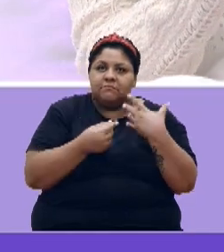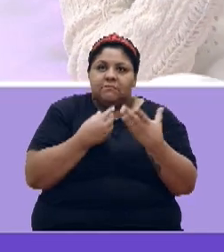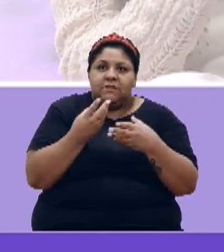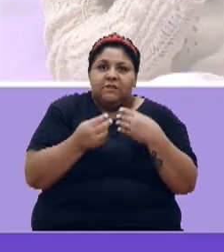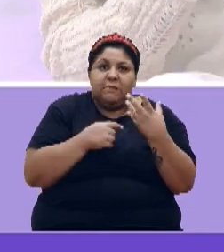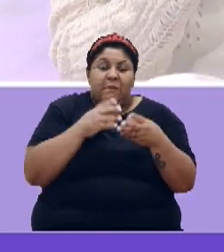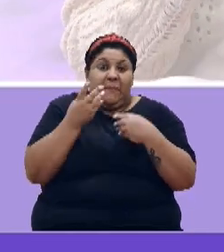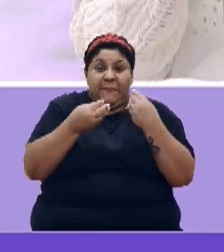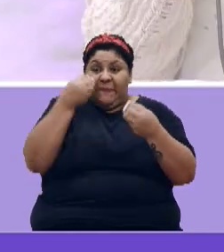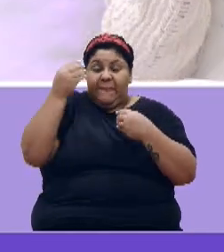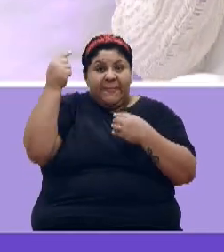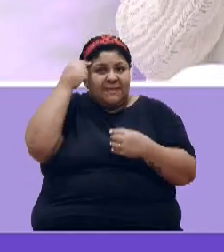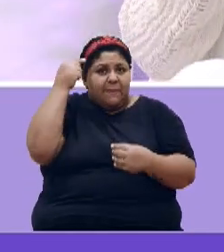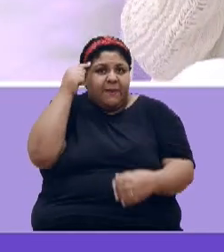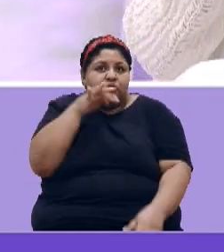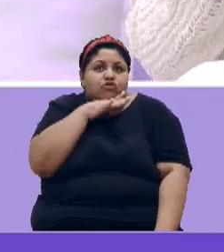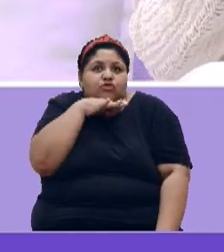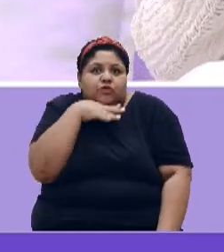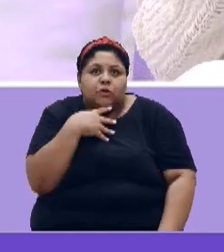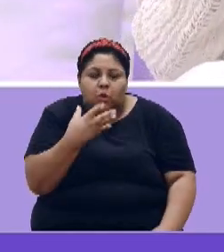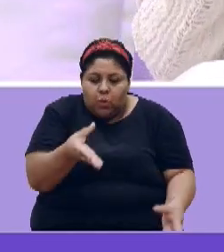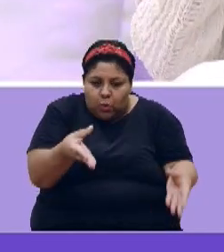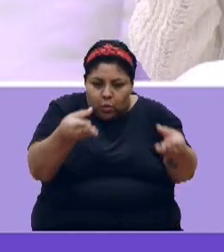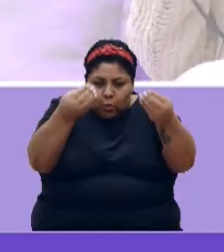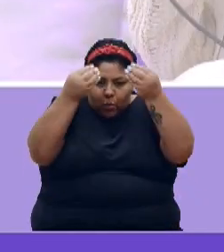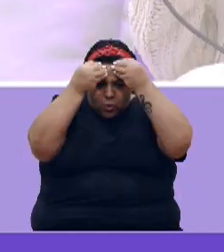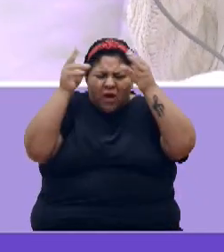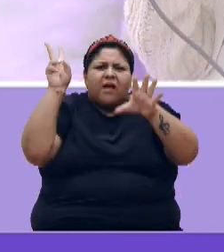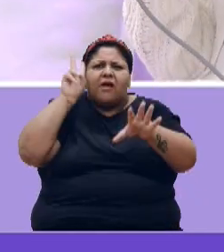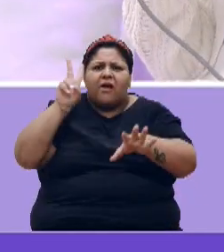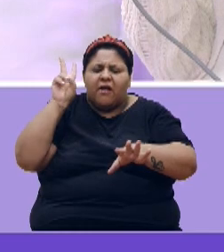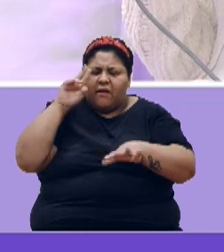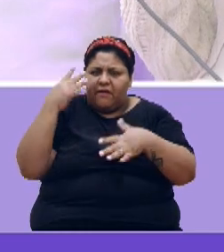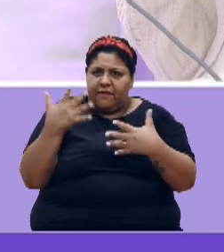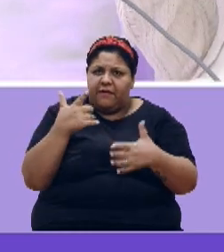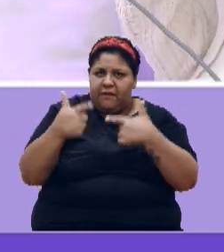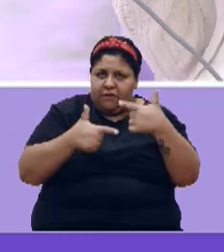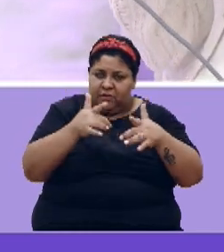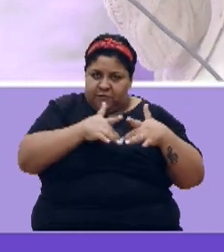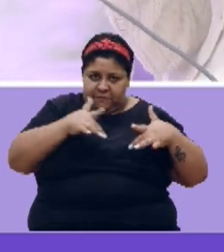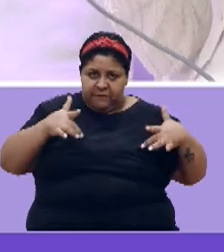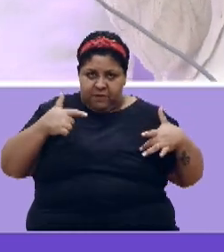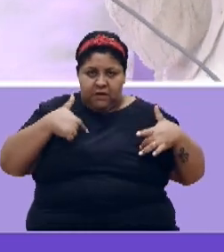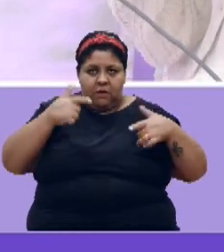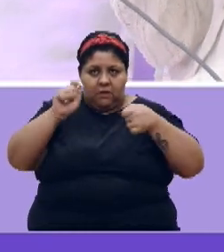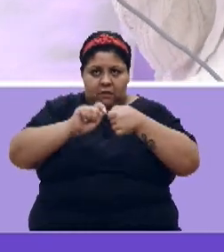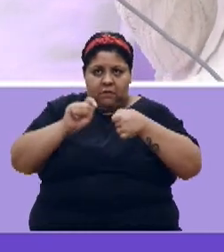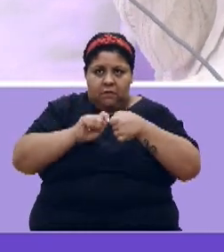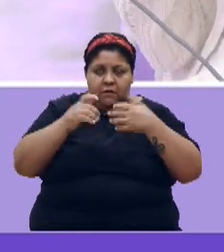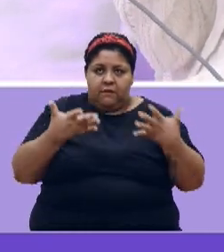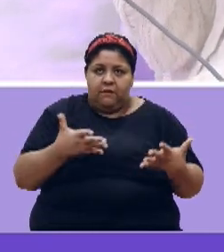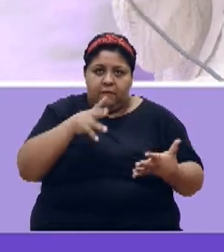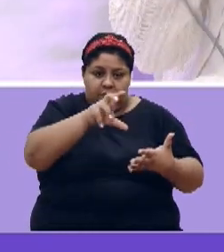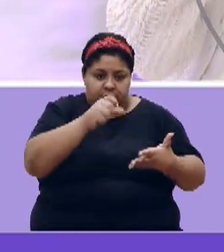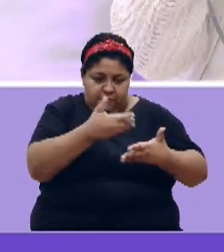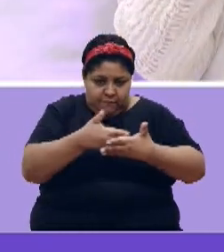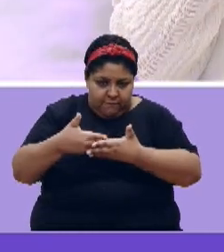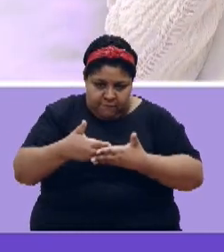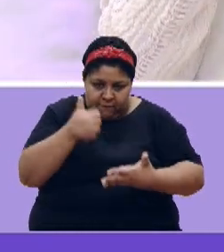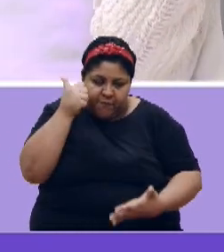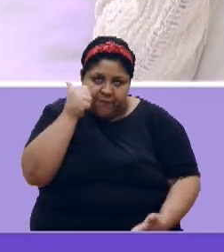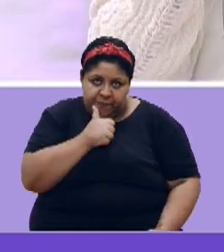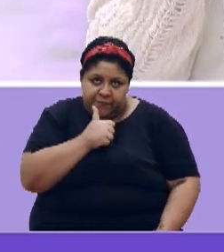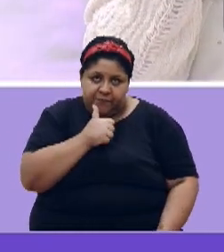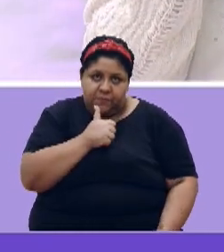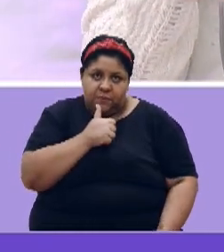insanos, malucos, que me invadiam, assim. Eu lembro de um trabalho voluntário que eu fiz, que eu peguei a neném de uma